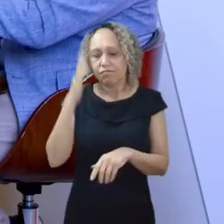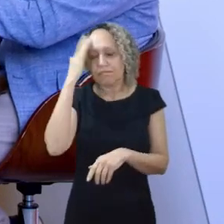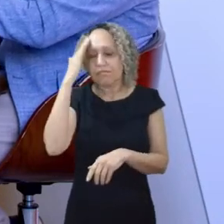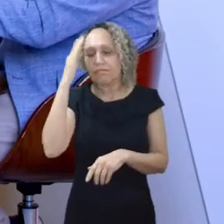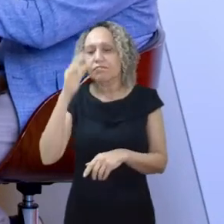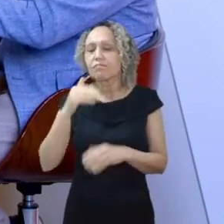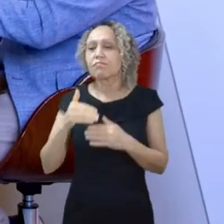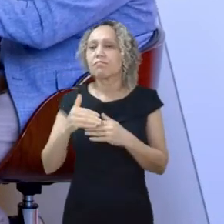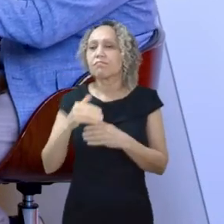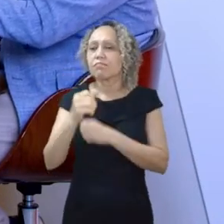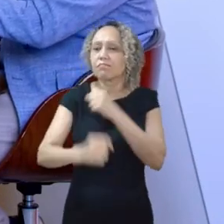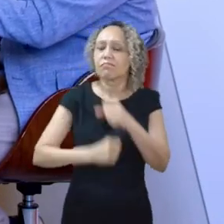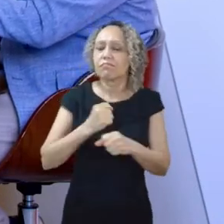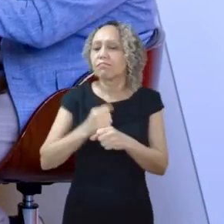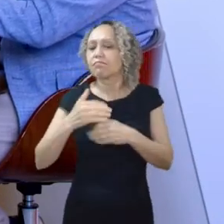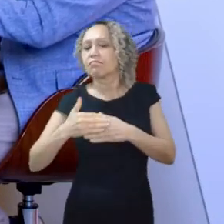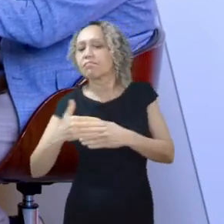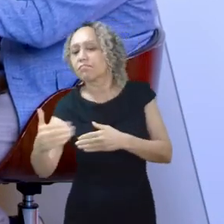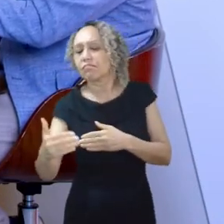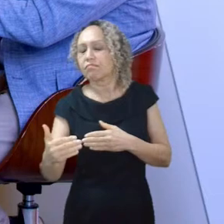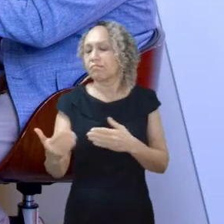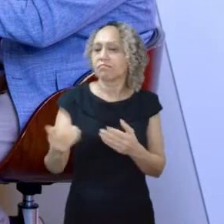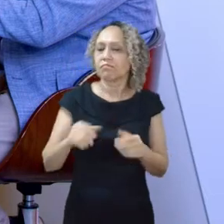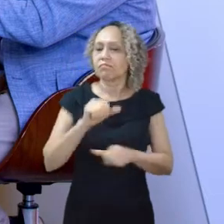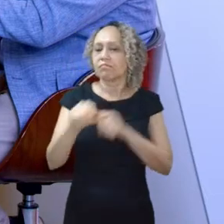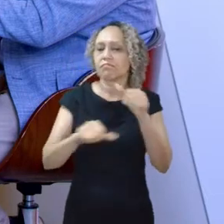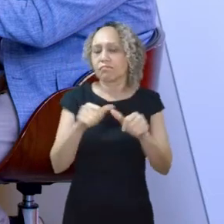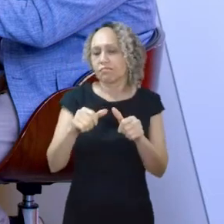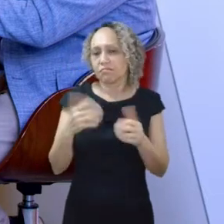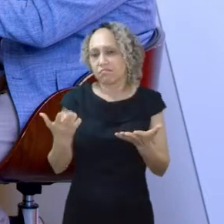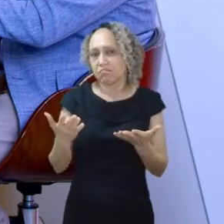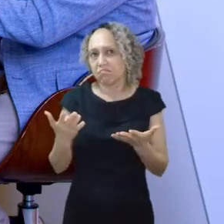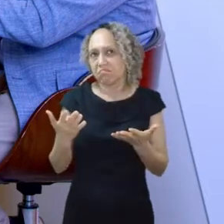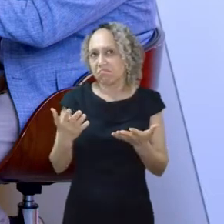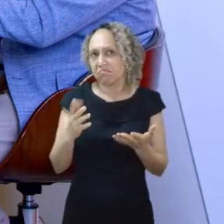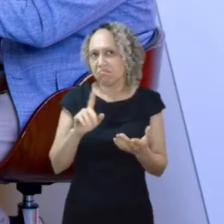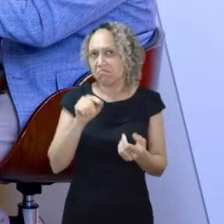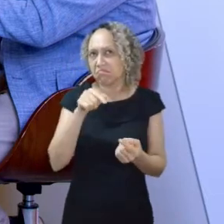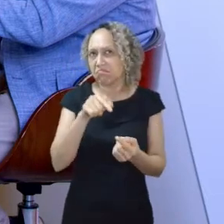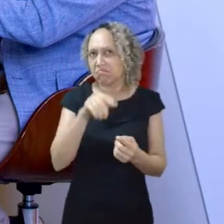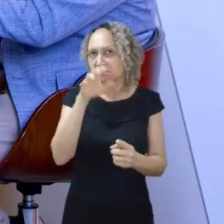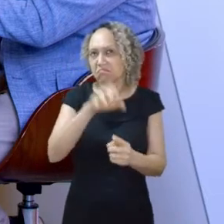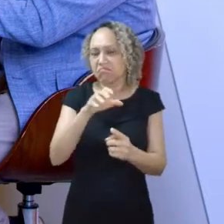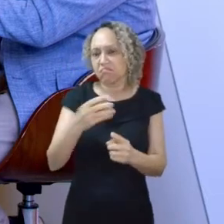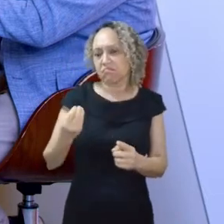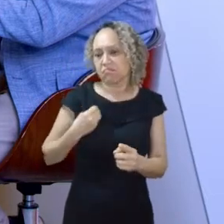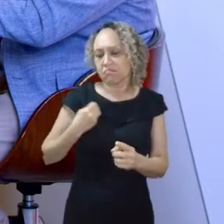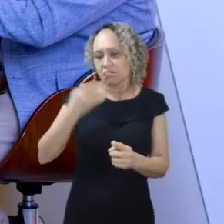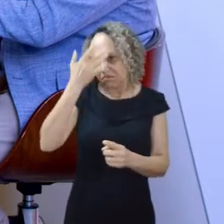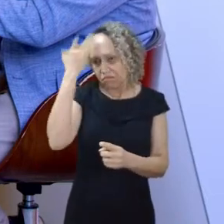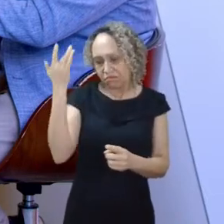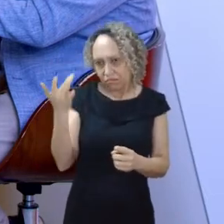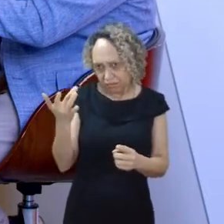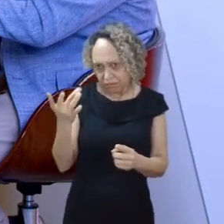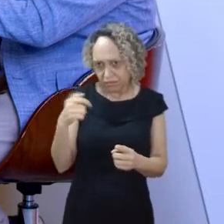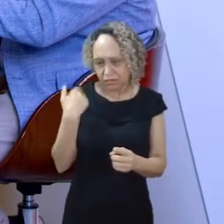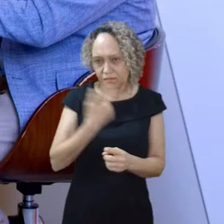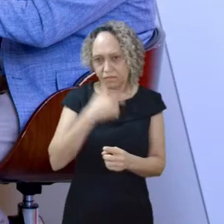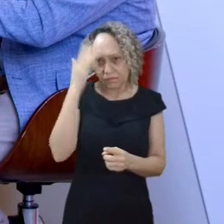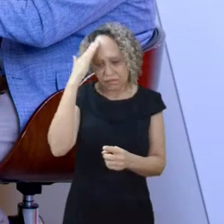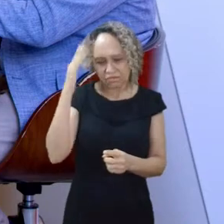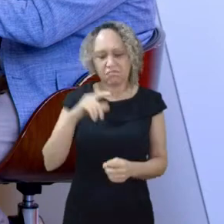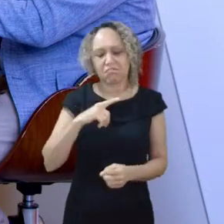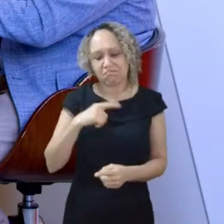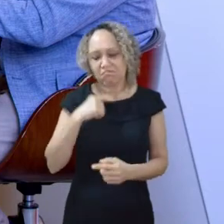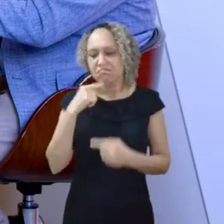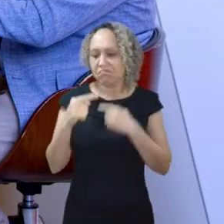que é que isso vai afetar na vida das pessoas, né? Então acho que vale muito a gente ter essa conversa aqui depois também. Certamente, temos muitas dúvidas ainda, né? Como eu disse, o